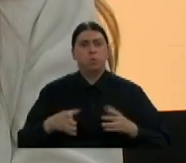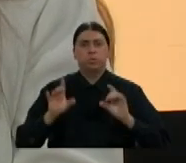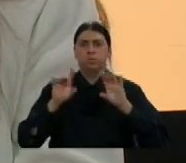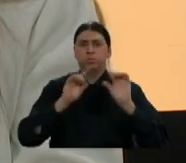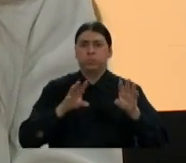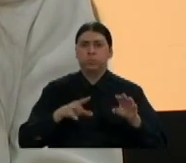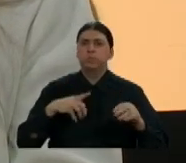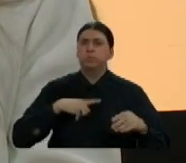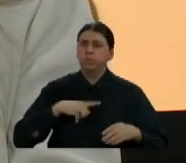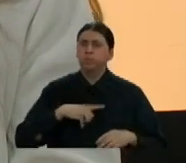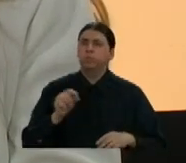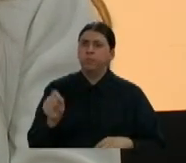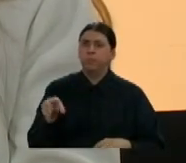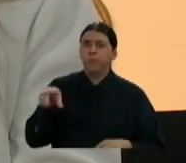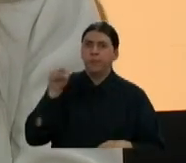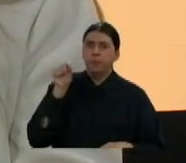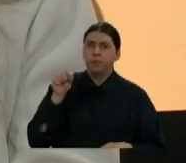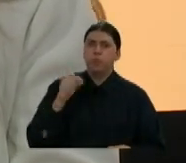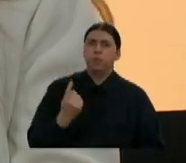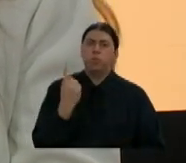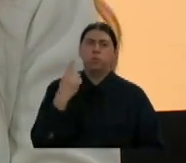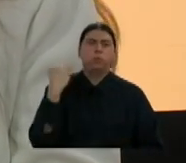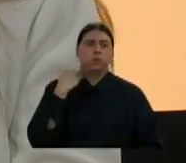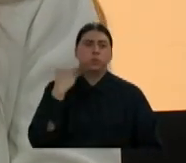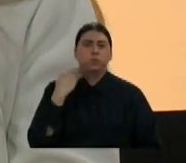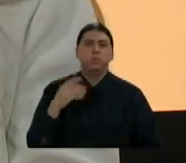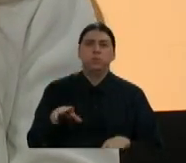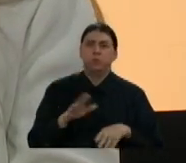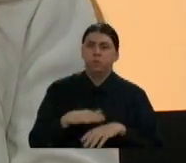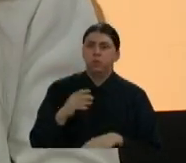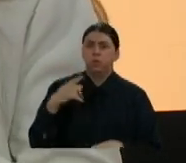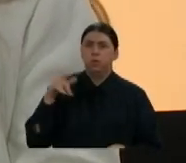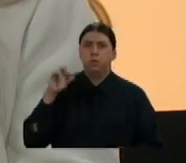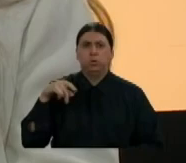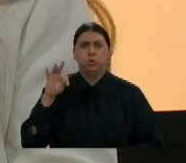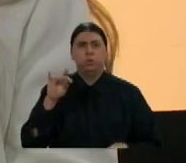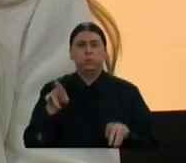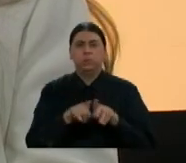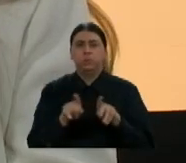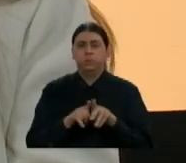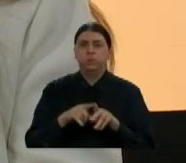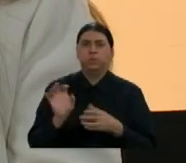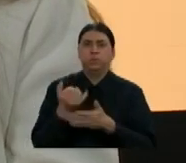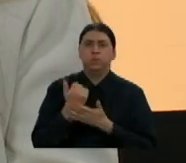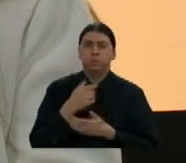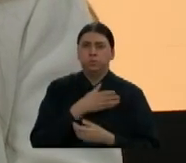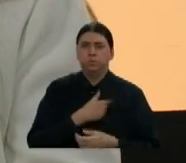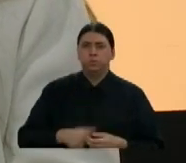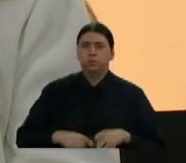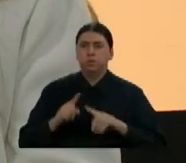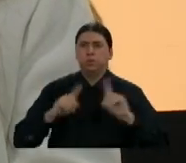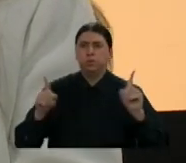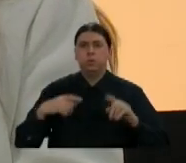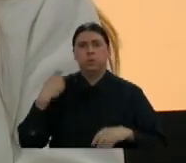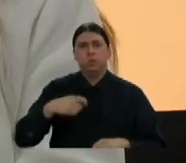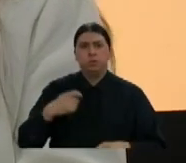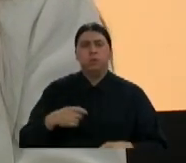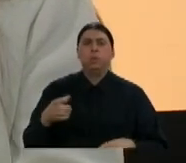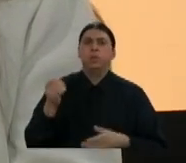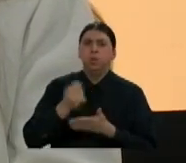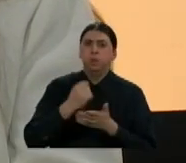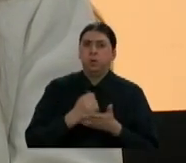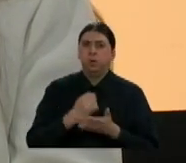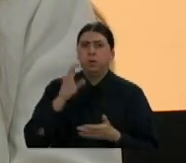realmente foi designado mais as mesmas temos mais um promotor nós temos mais de cantores mas eu preciso estrutura cartorária e de técnicos para dar